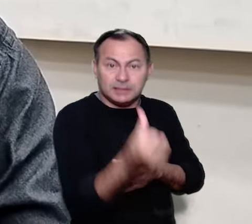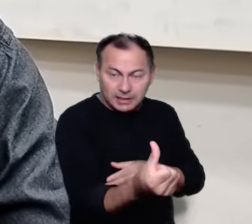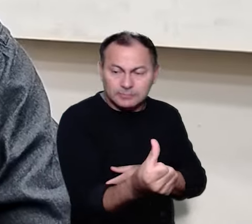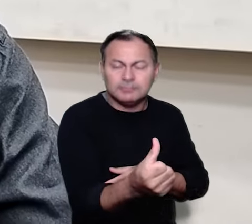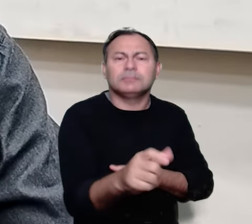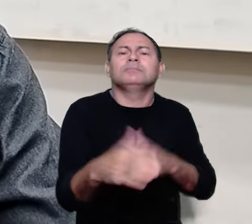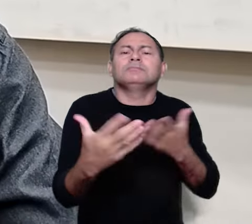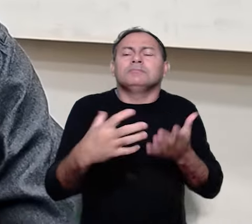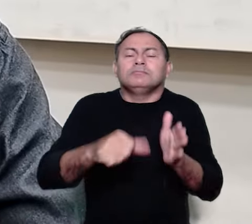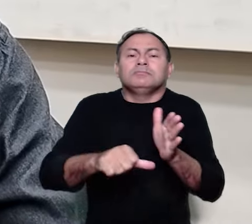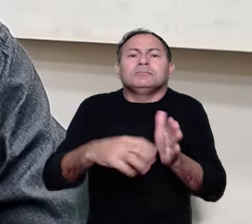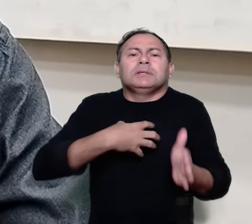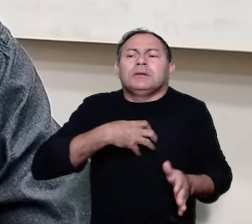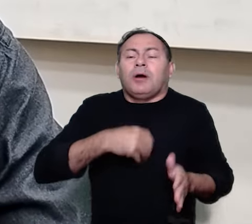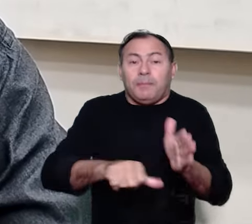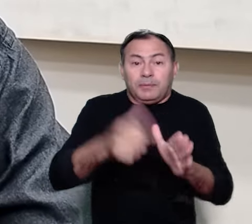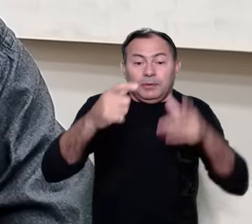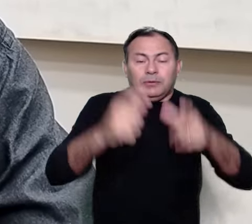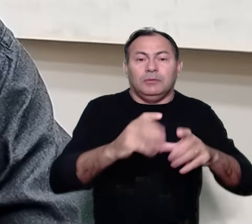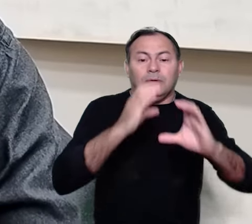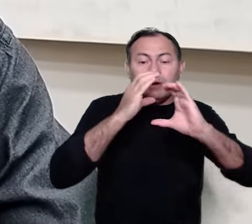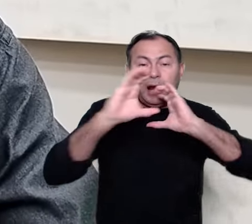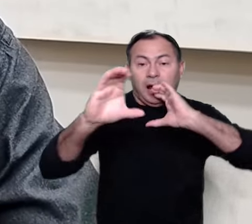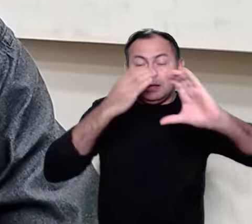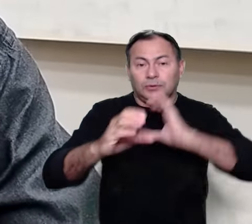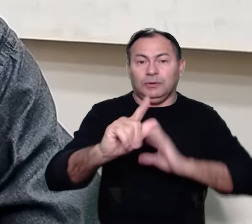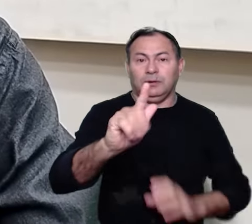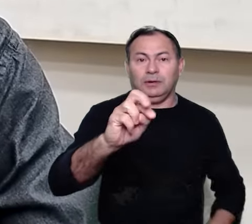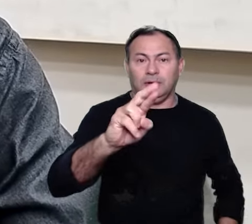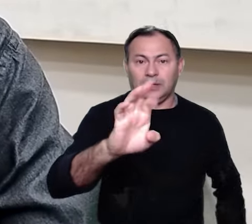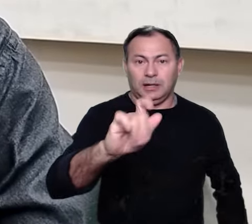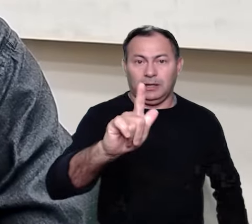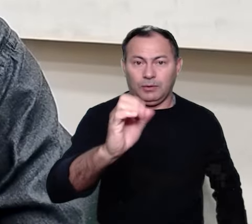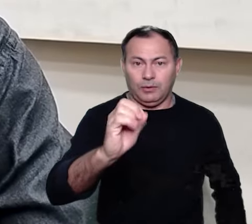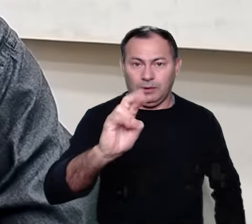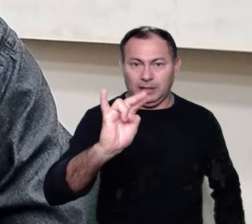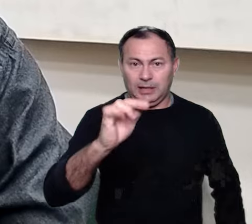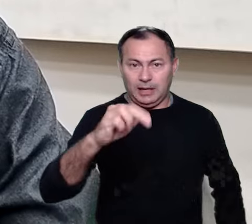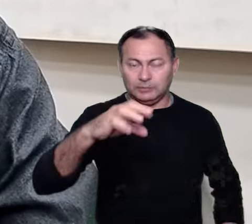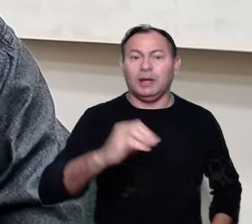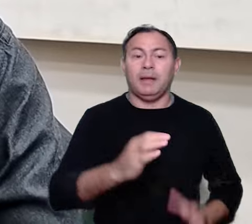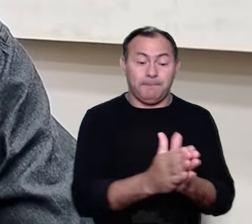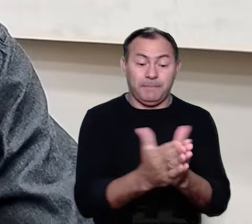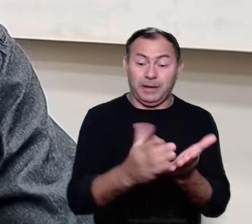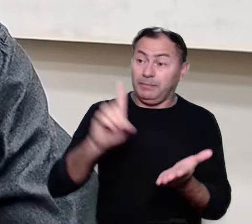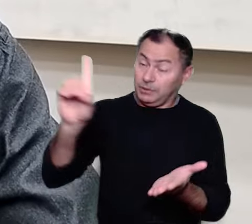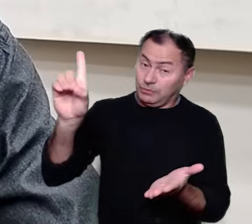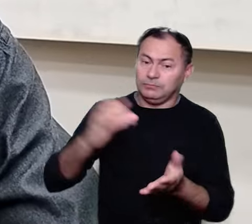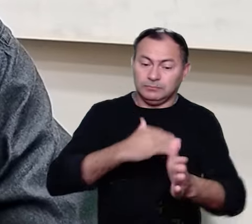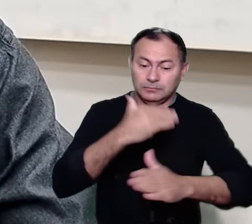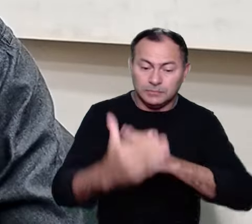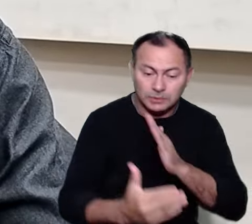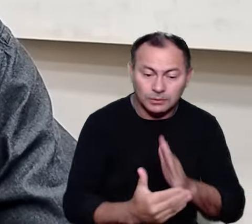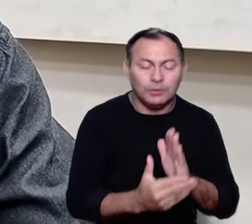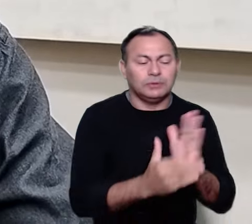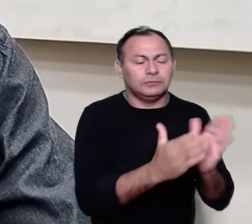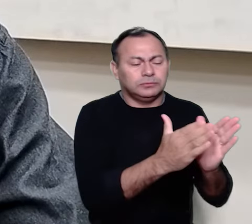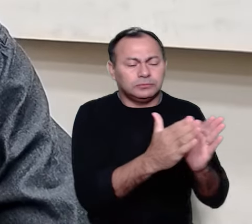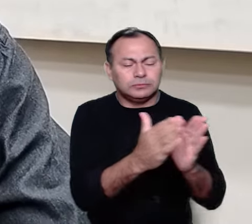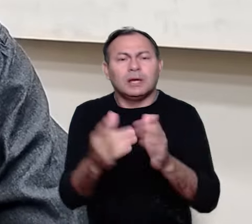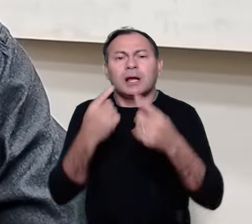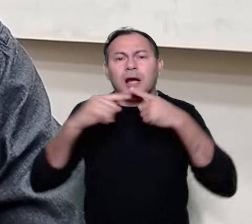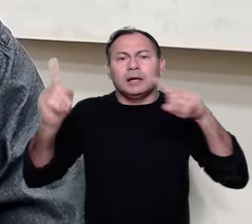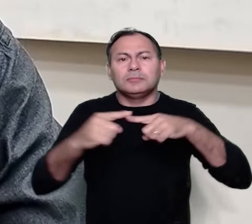sentido? Em primeiro lugar, o canto gregoriano é bíblico. Praticamente